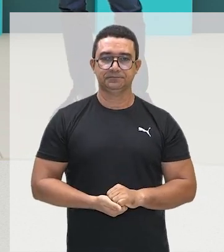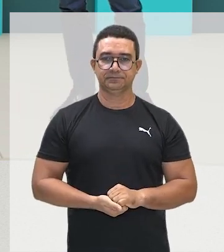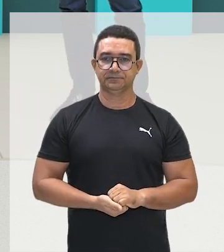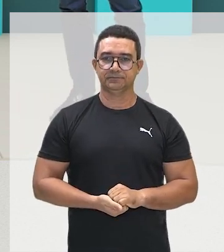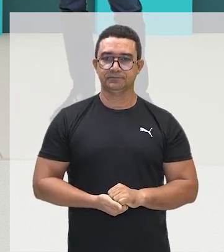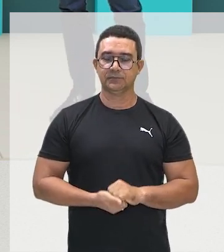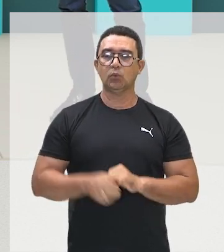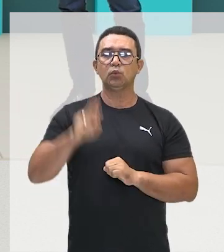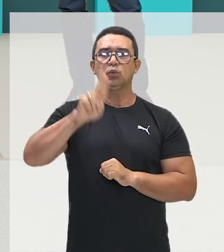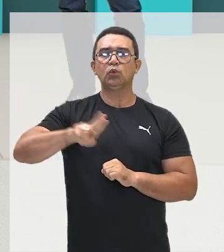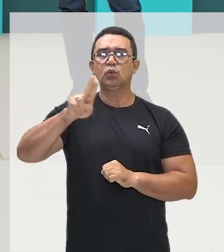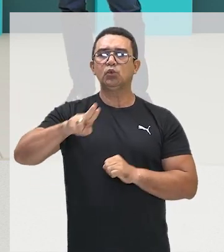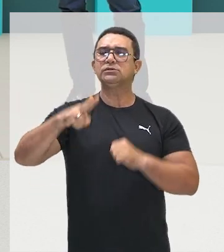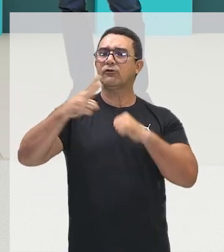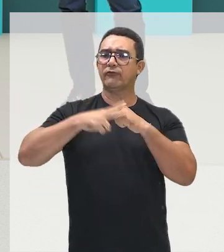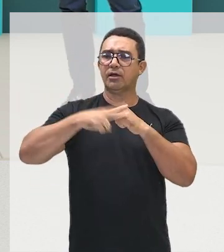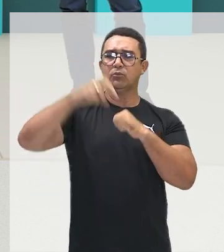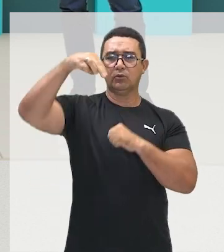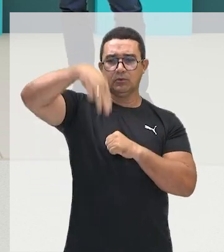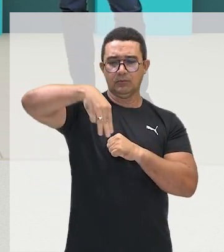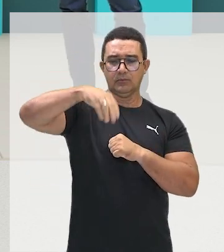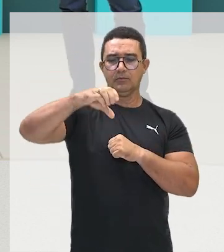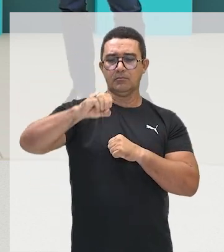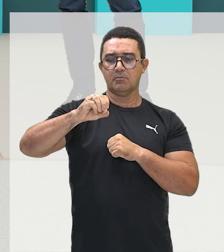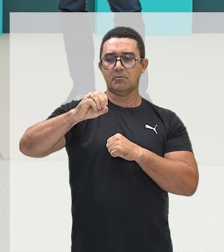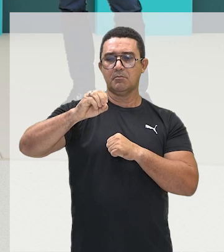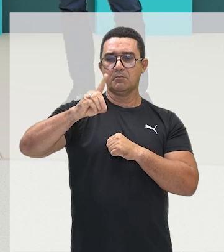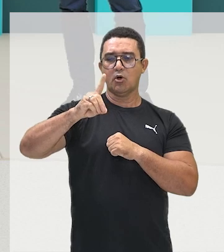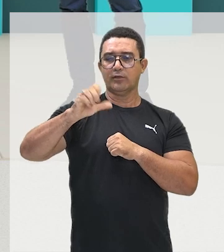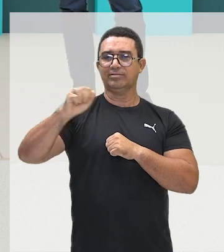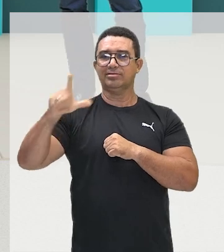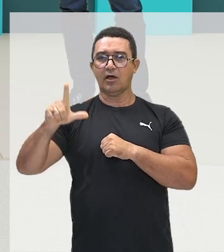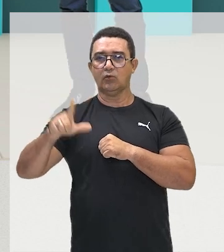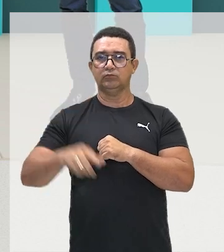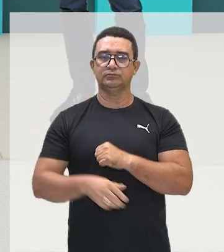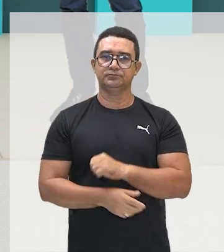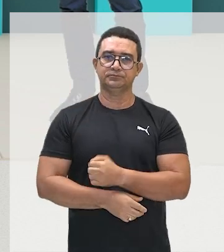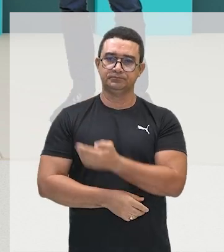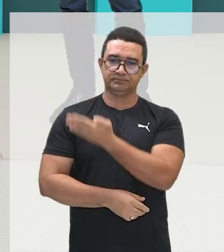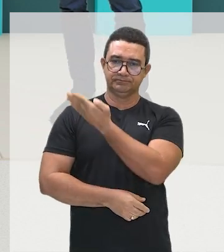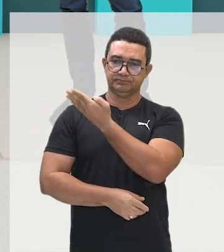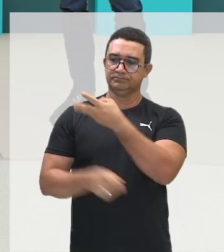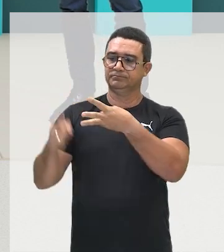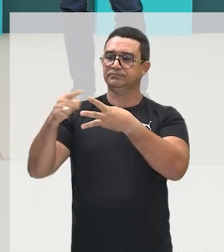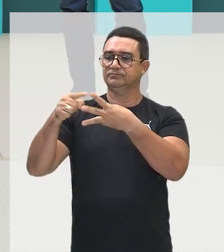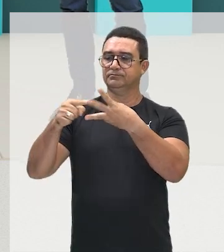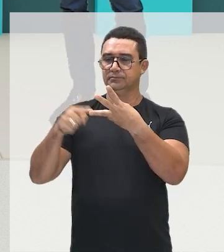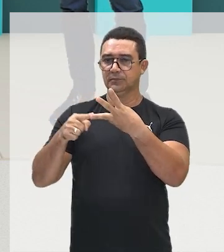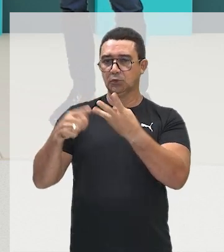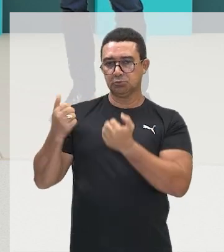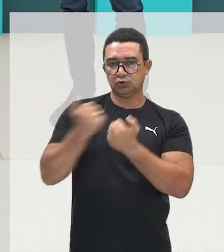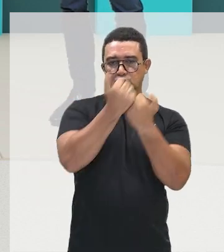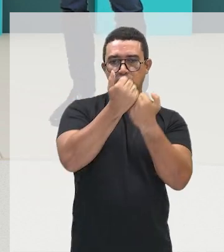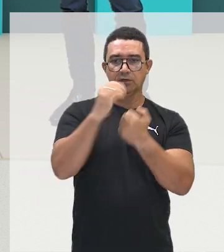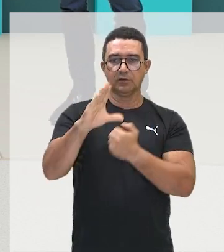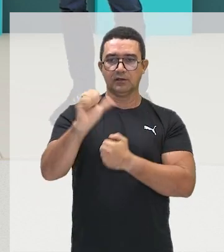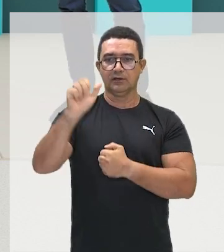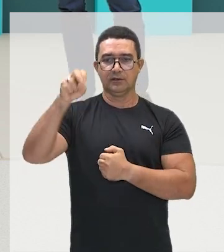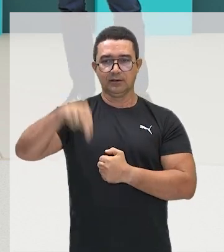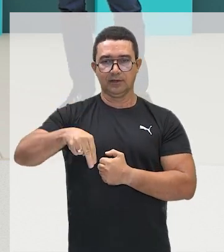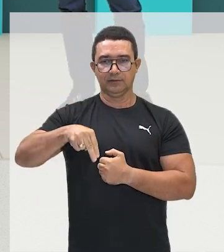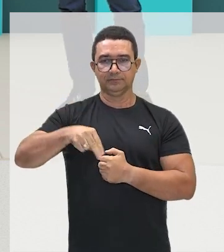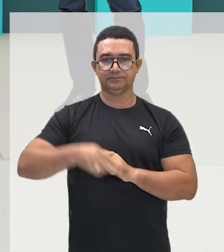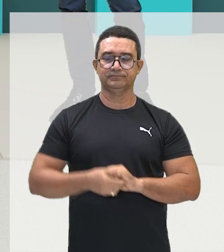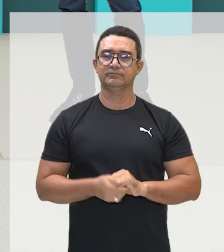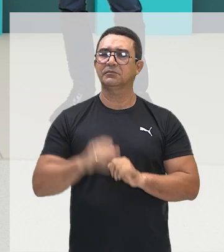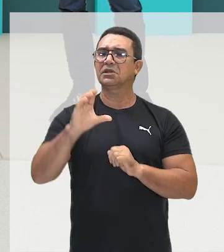can. Então, utilize verbos modais, esses em azul, né? O could, o may e o would, no lugar de can. Esse verbo